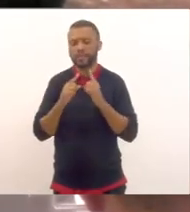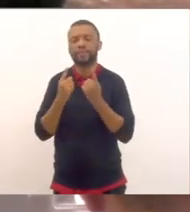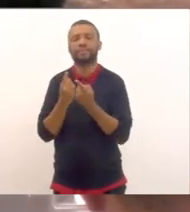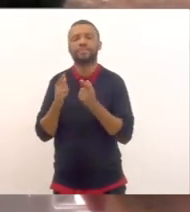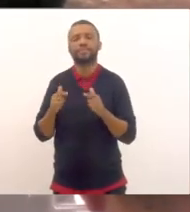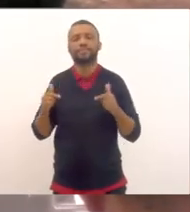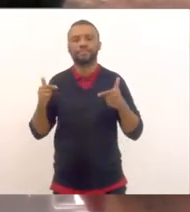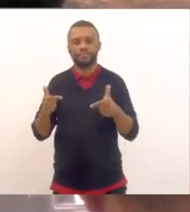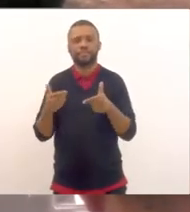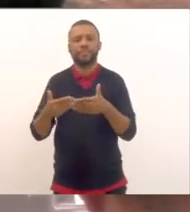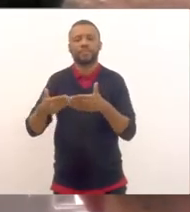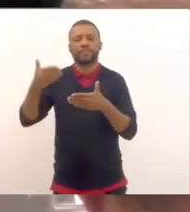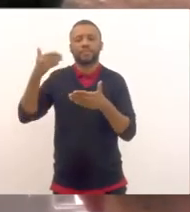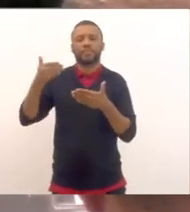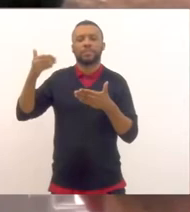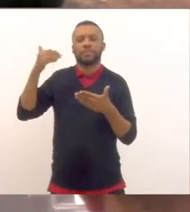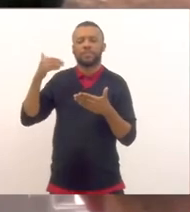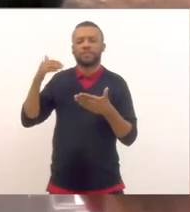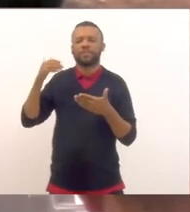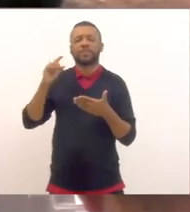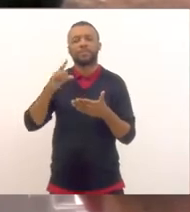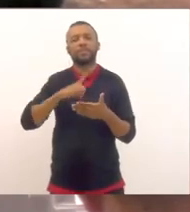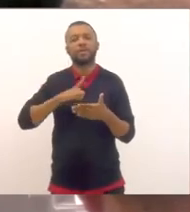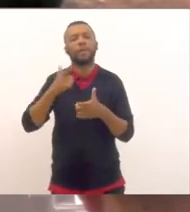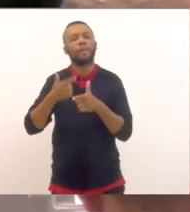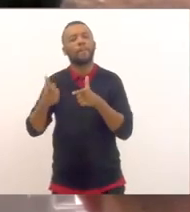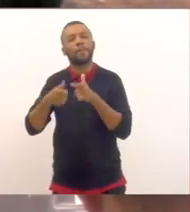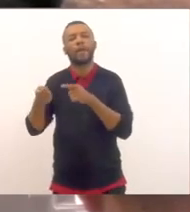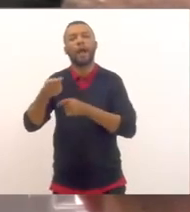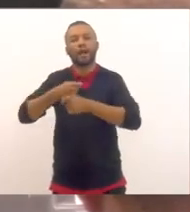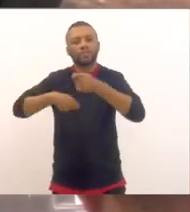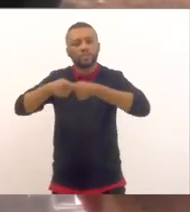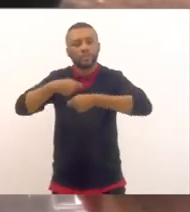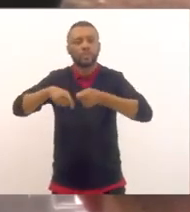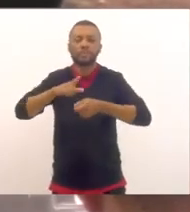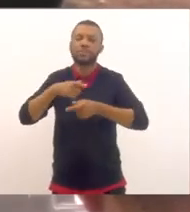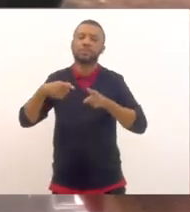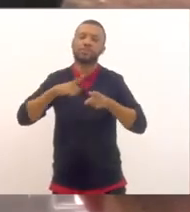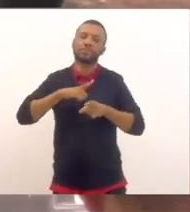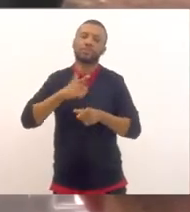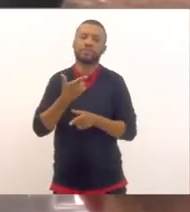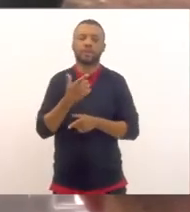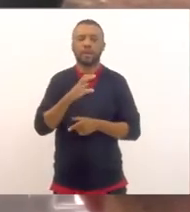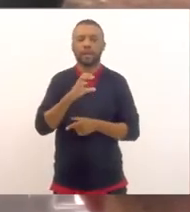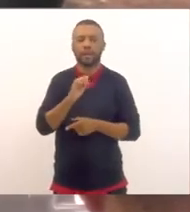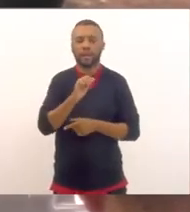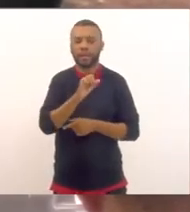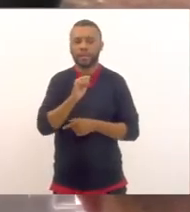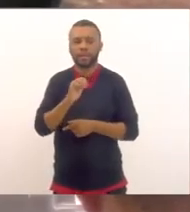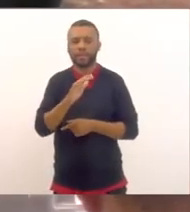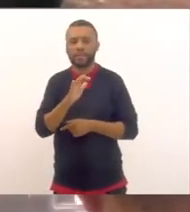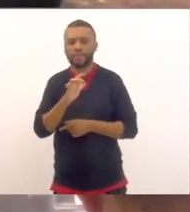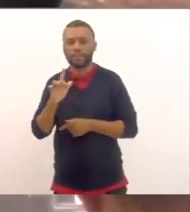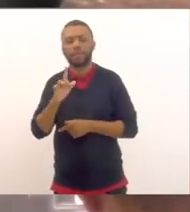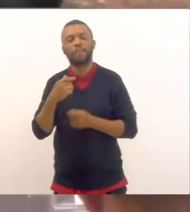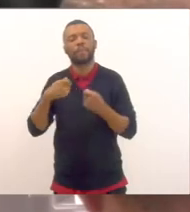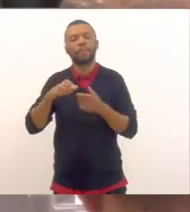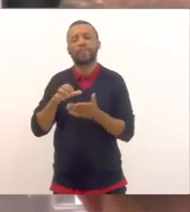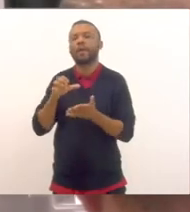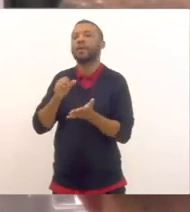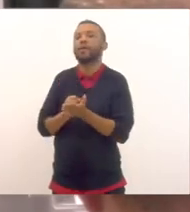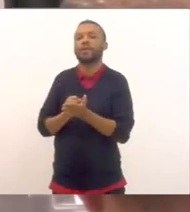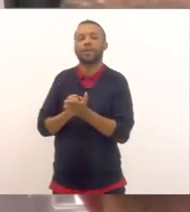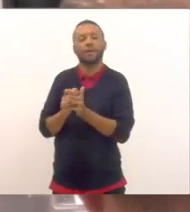isso lá atrás e que tinha a questão administrativa que tinha que parar na Casa Civil para que pudesse é formalizada essa Força Tarefa